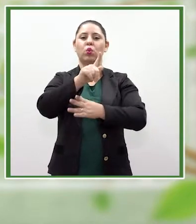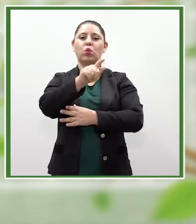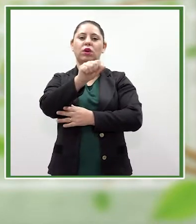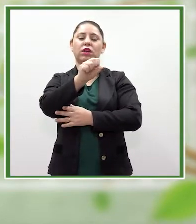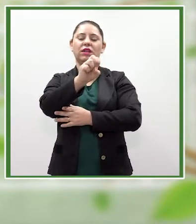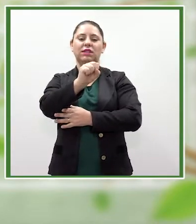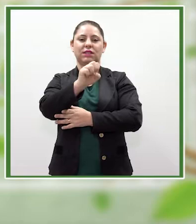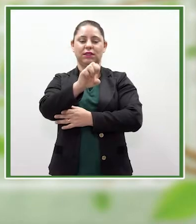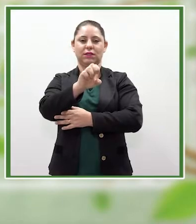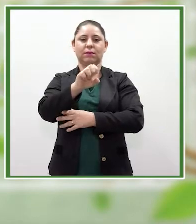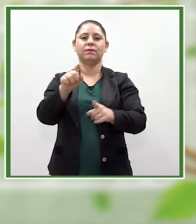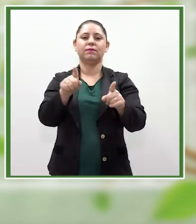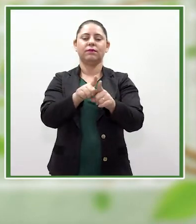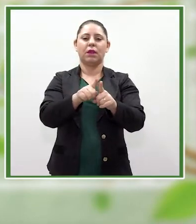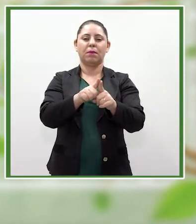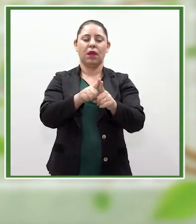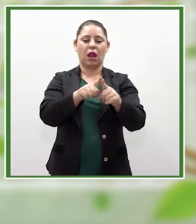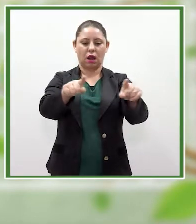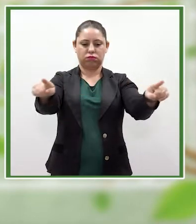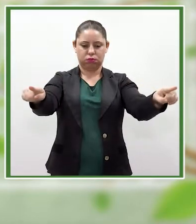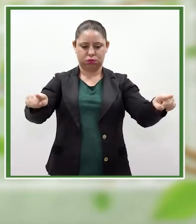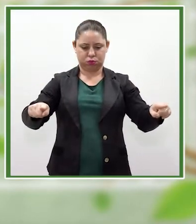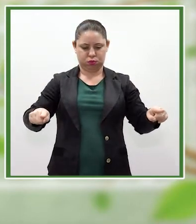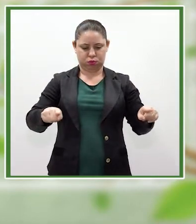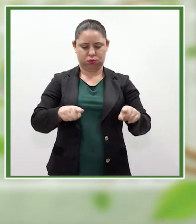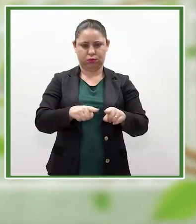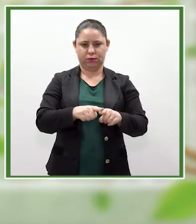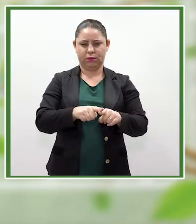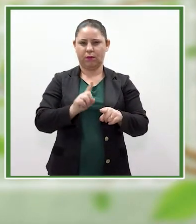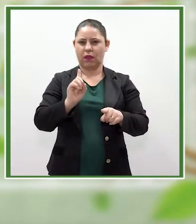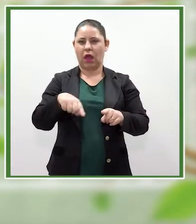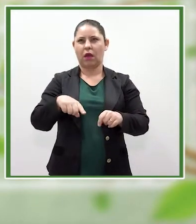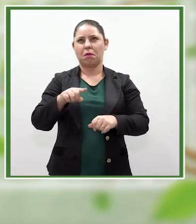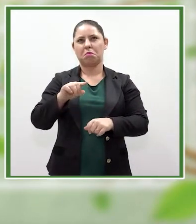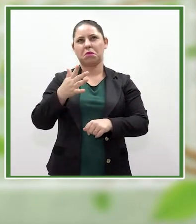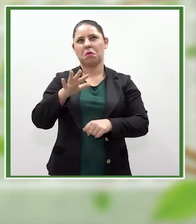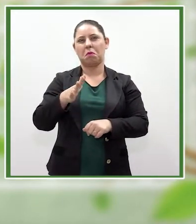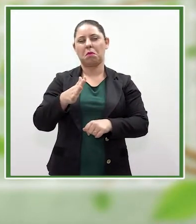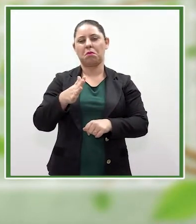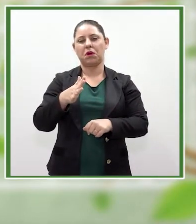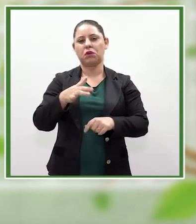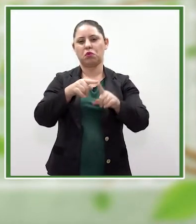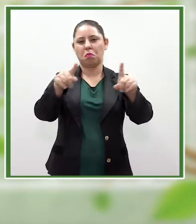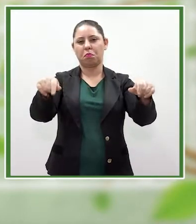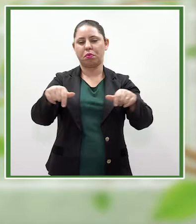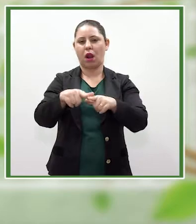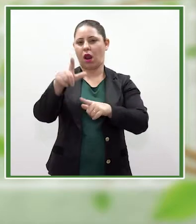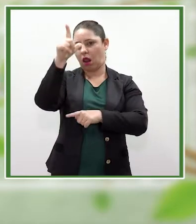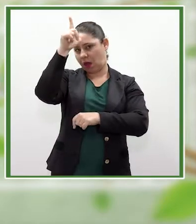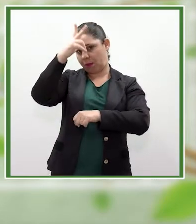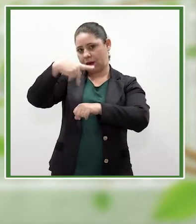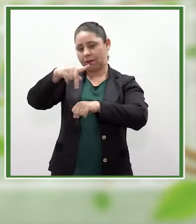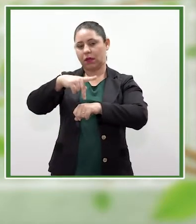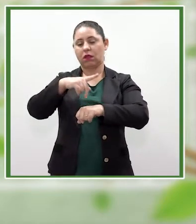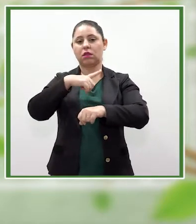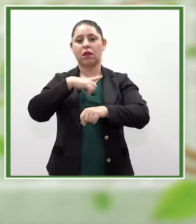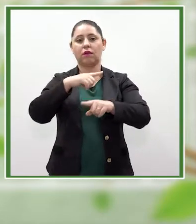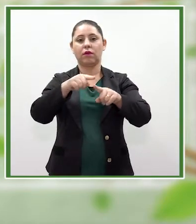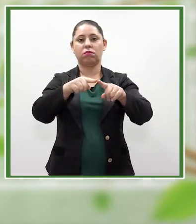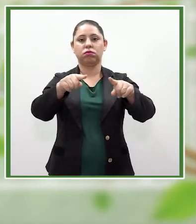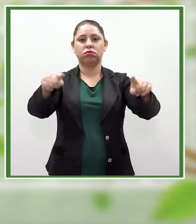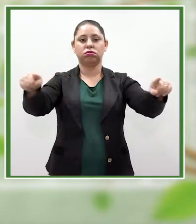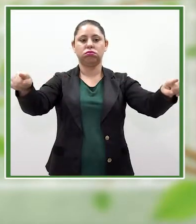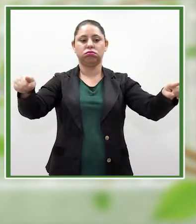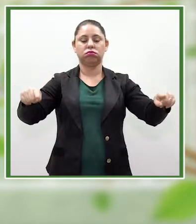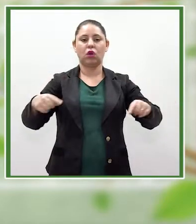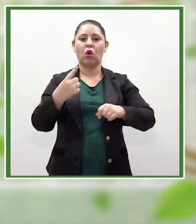ABC ia até 2020, né, então, a partir de 2020, de 2021 a 2030, então, foi lançado